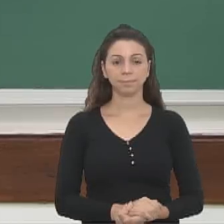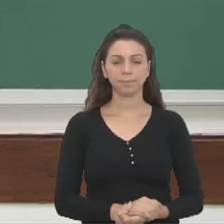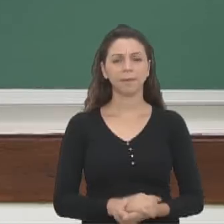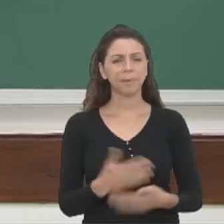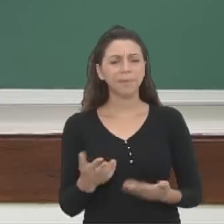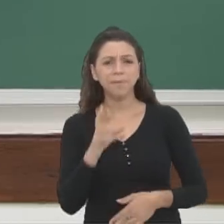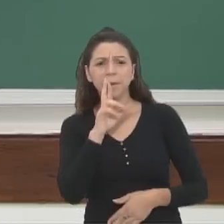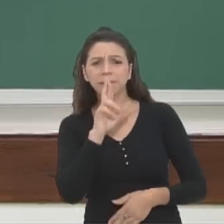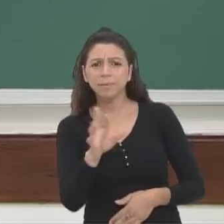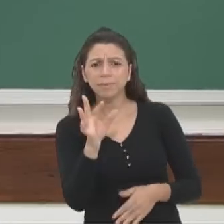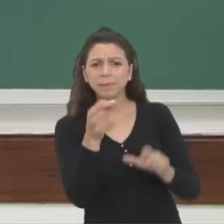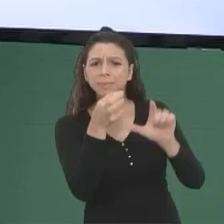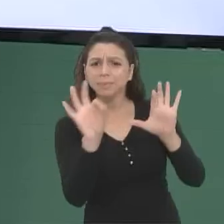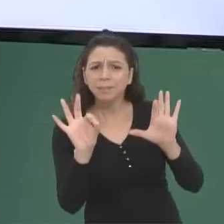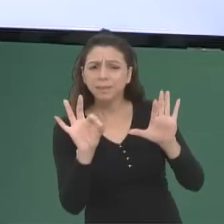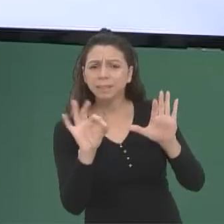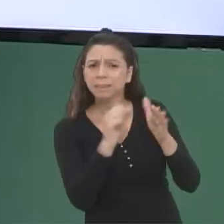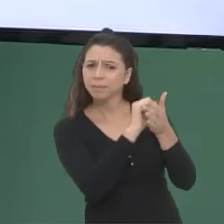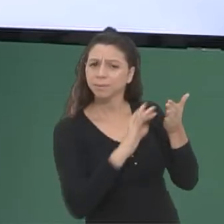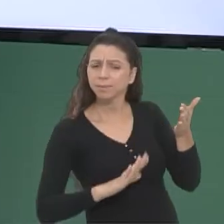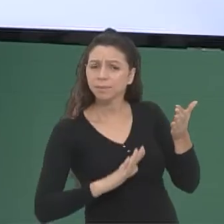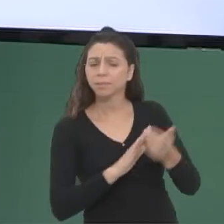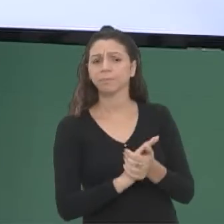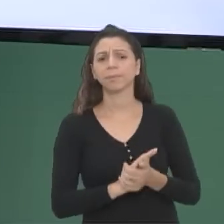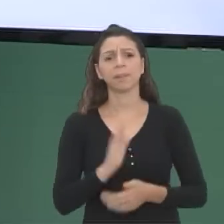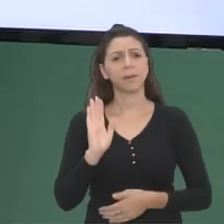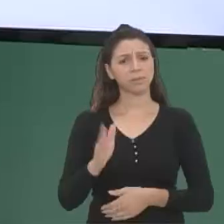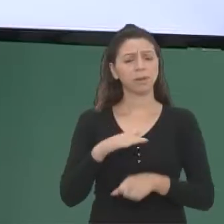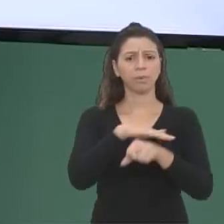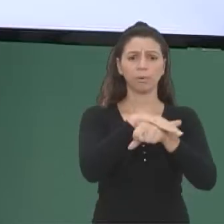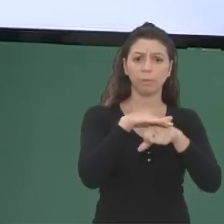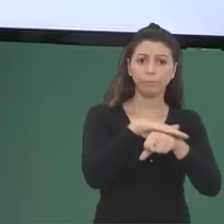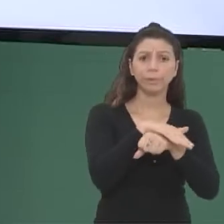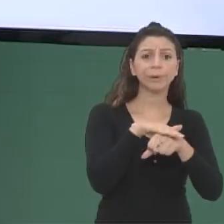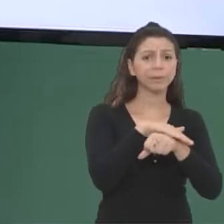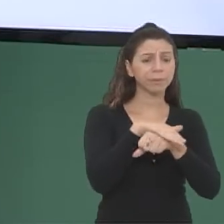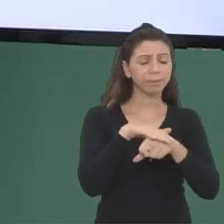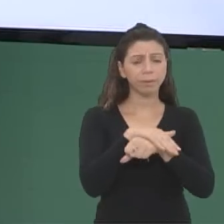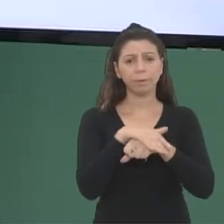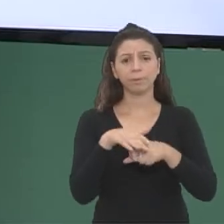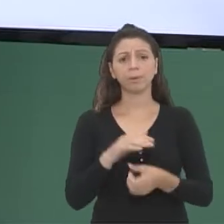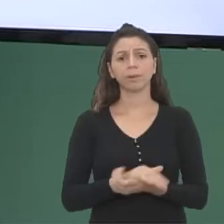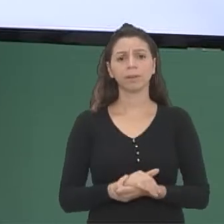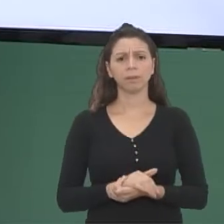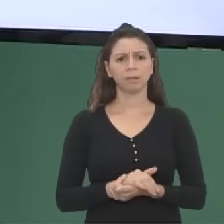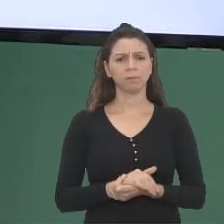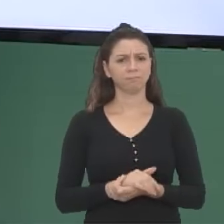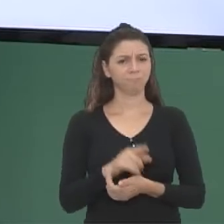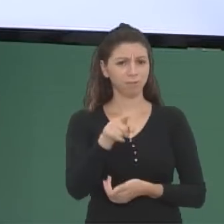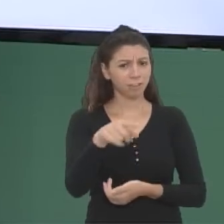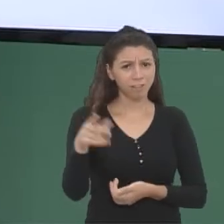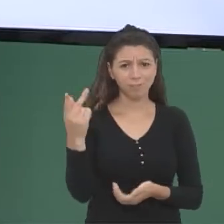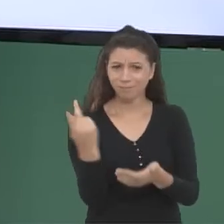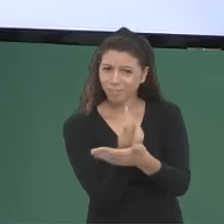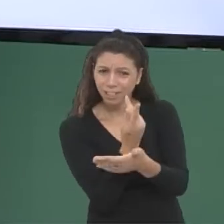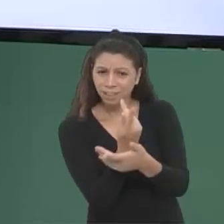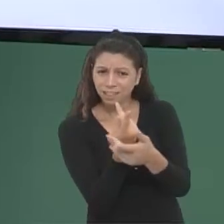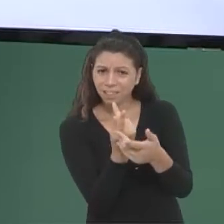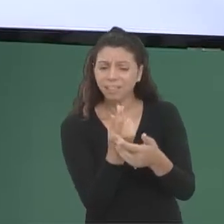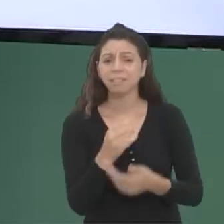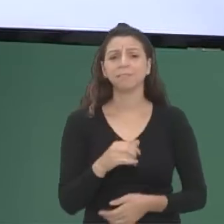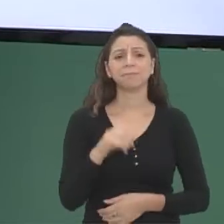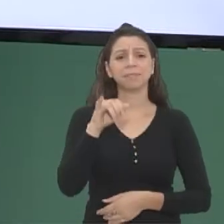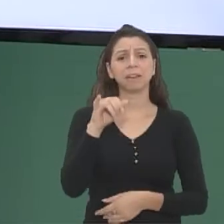Então vamos ver a resposta correta desse exercício? Como nós já falamos muito sobre esse assunto, muito provavelmente você não vai errar. Quem